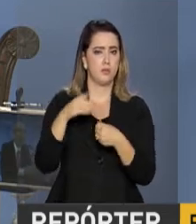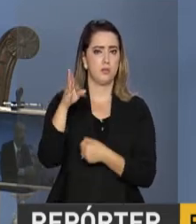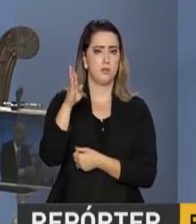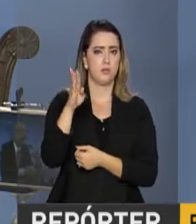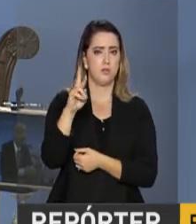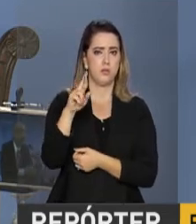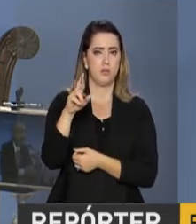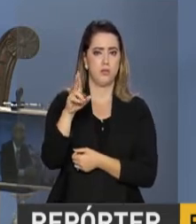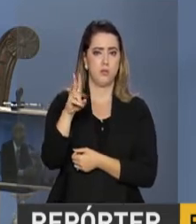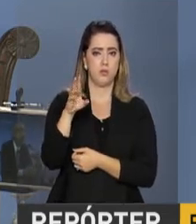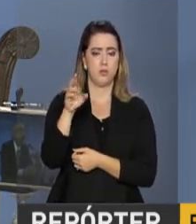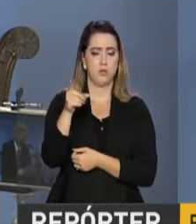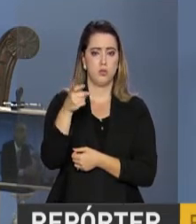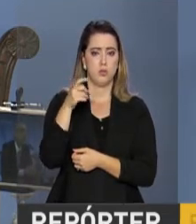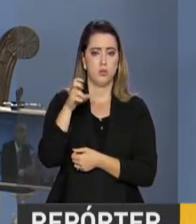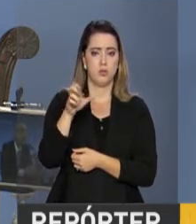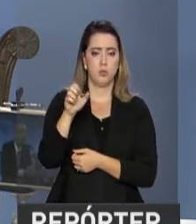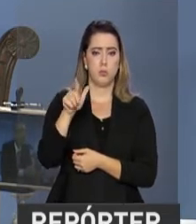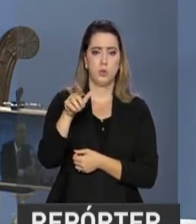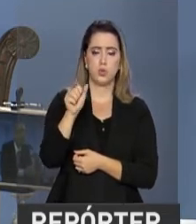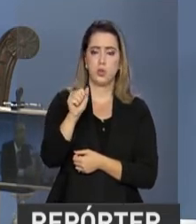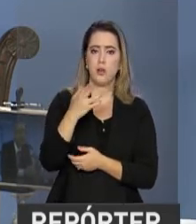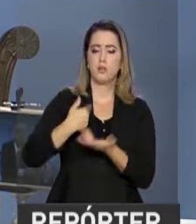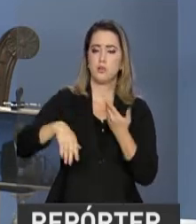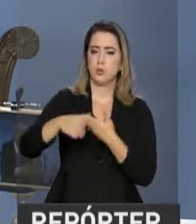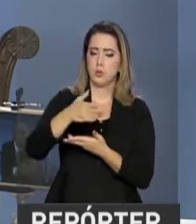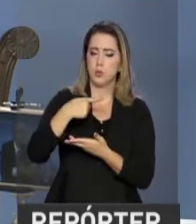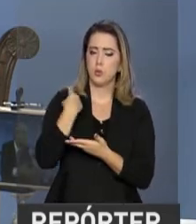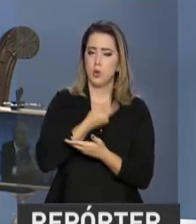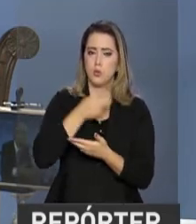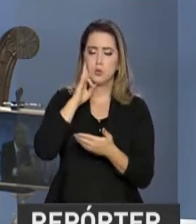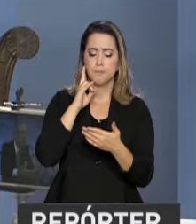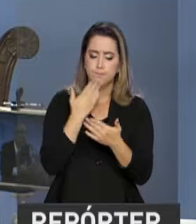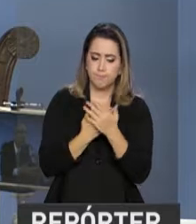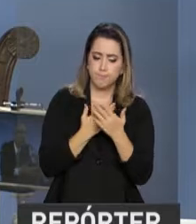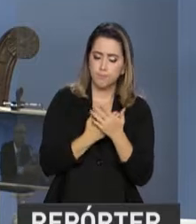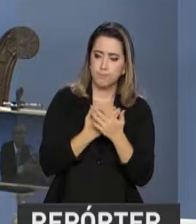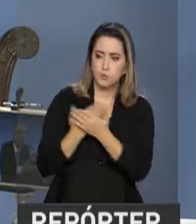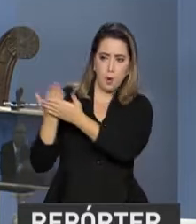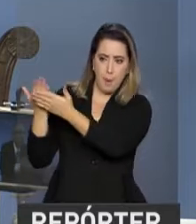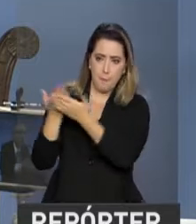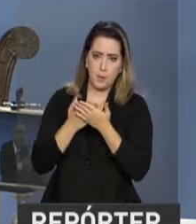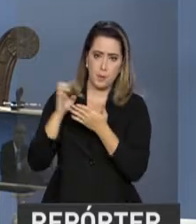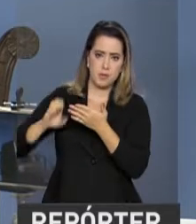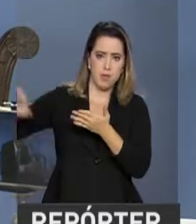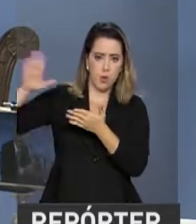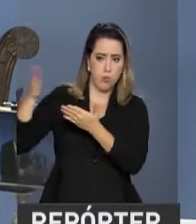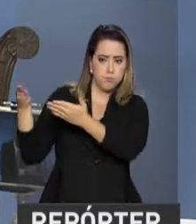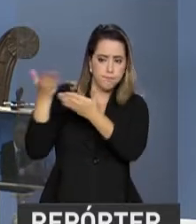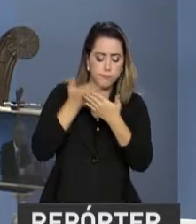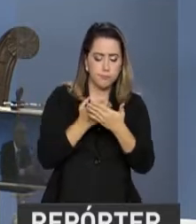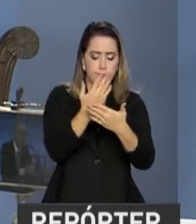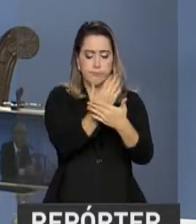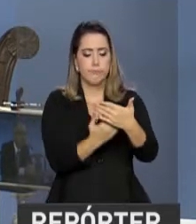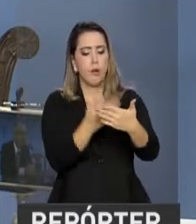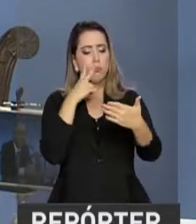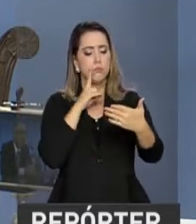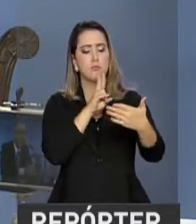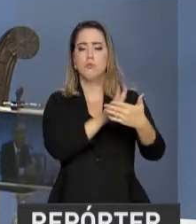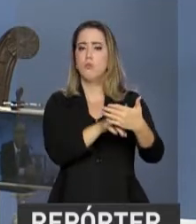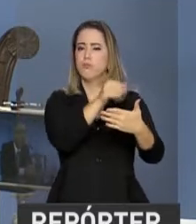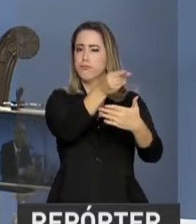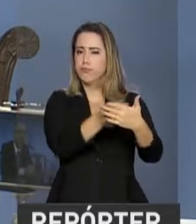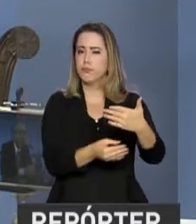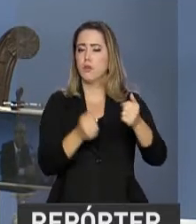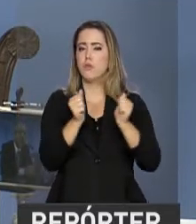de ofertas melhoradas nesse momento nós estamos portanto analisando a nós nem os outros conjunto com os outros ministérios medic